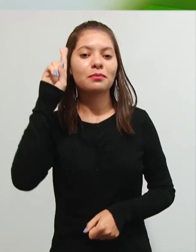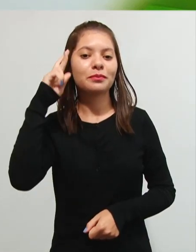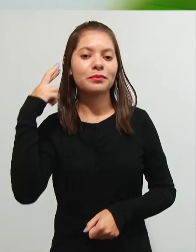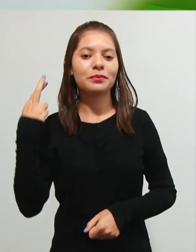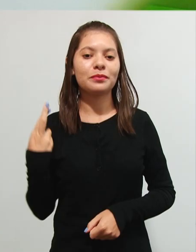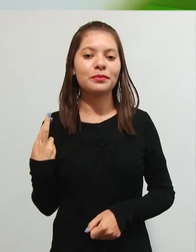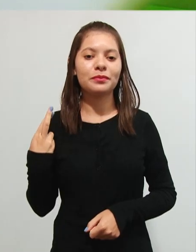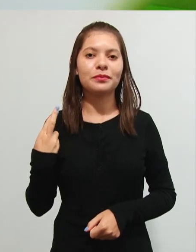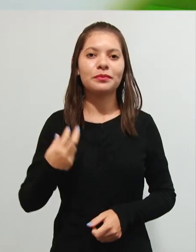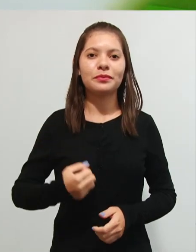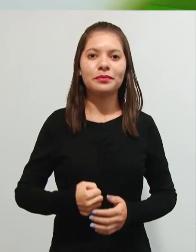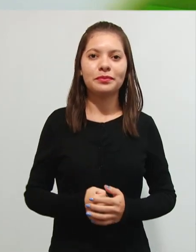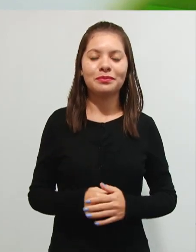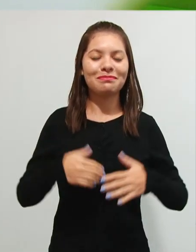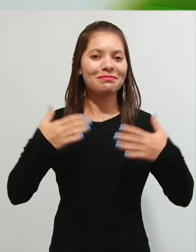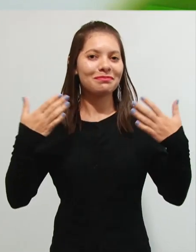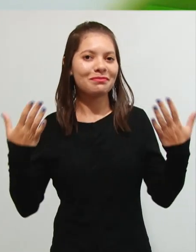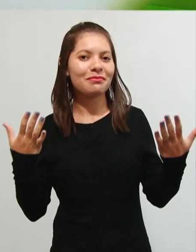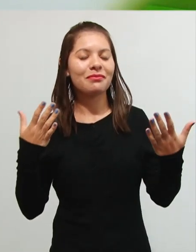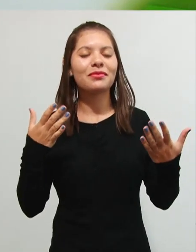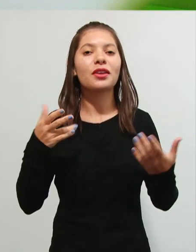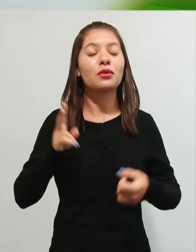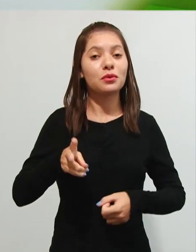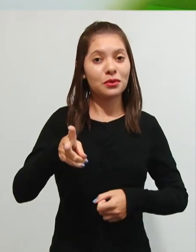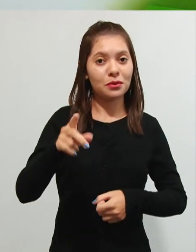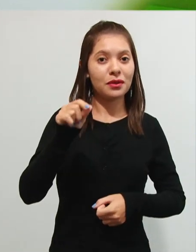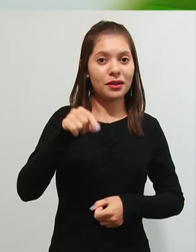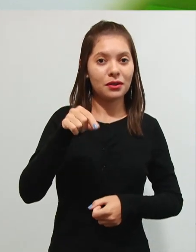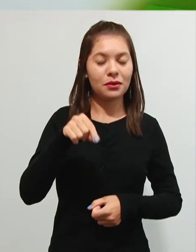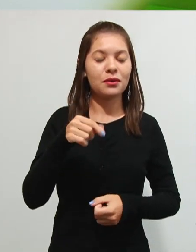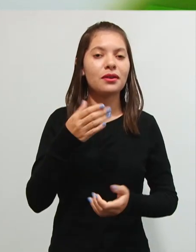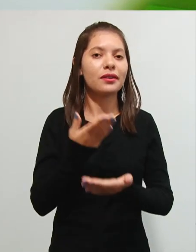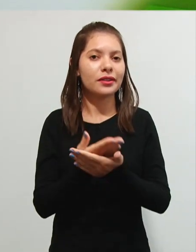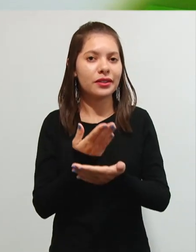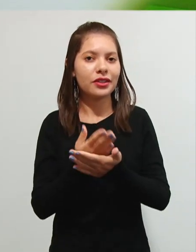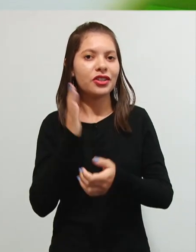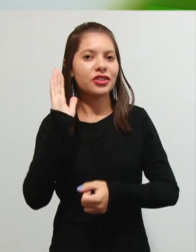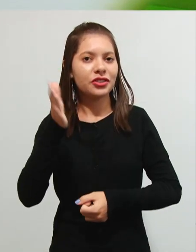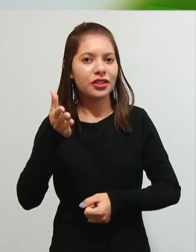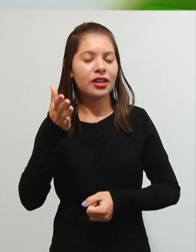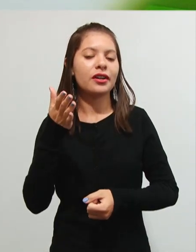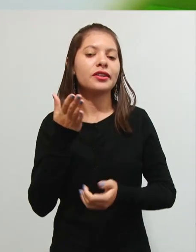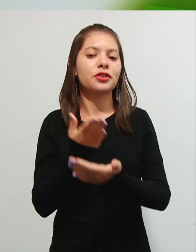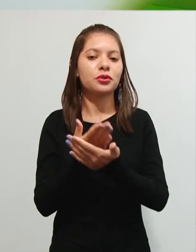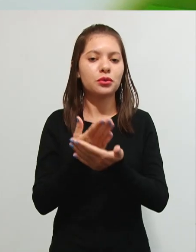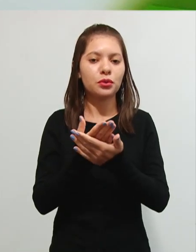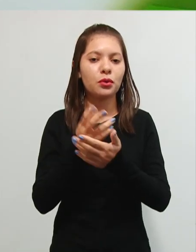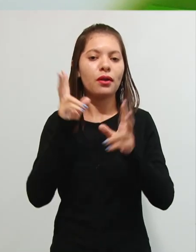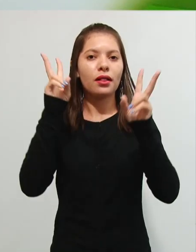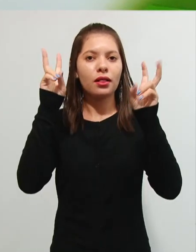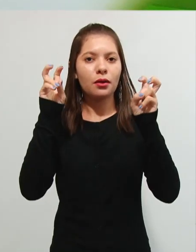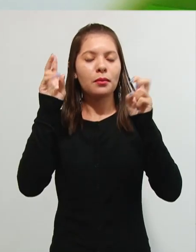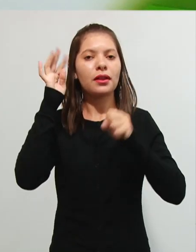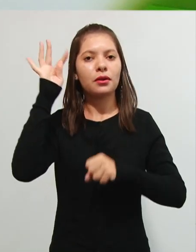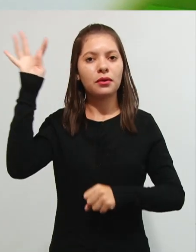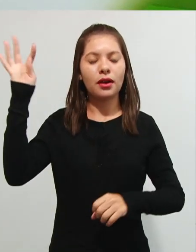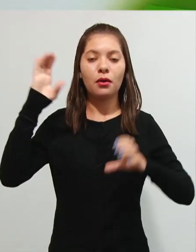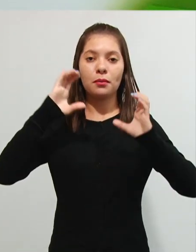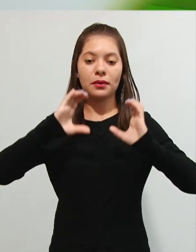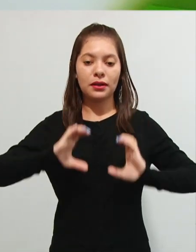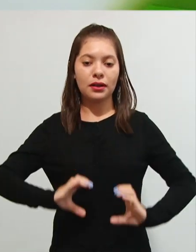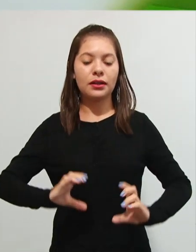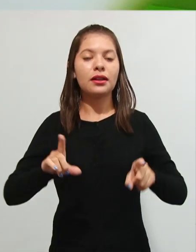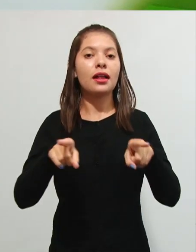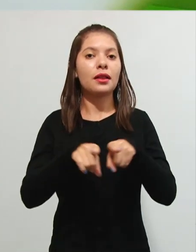aqui. Então, dando continuidade, nós já estudamos sobre as teorias comportamentalistas, estudamos sobre as